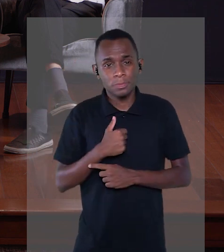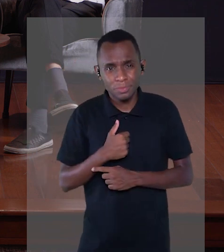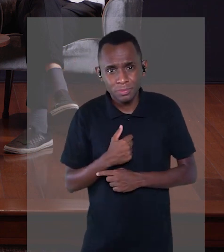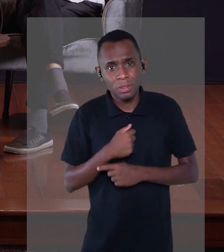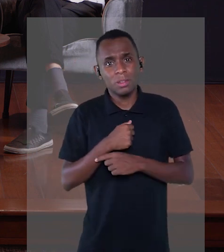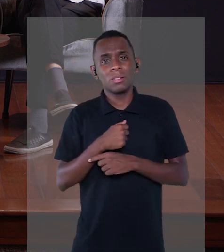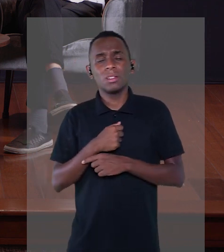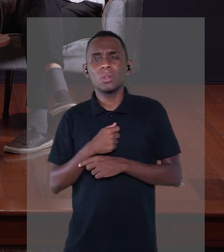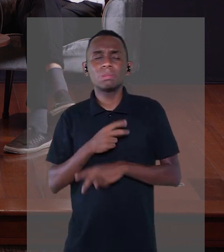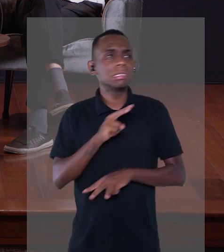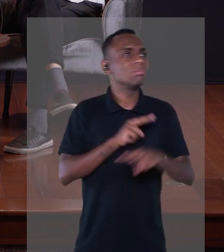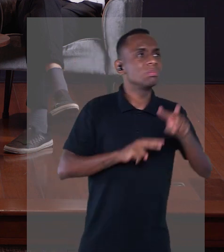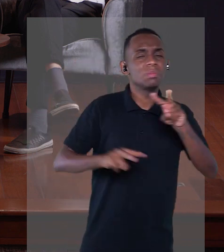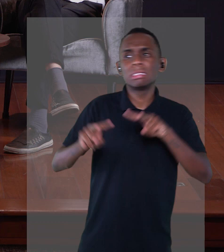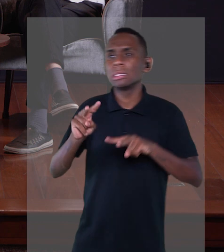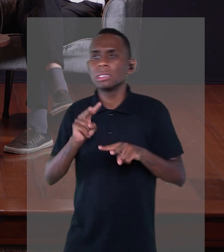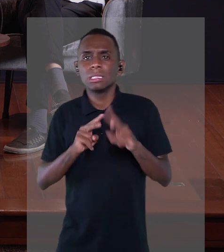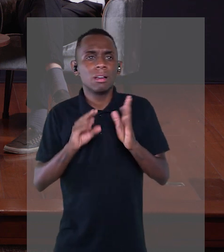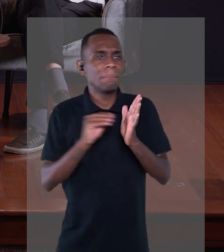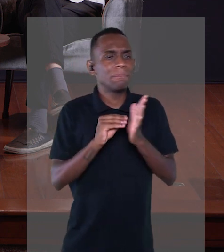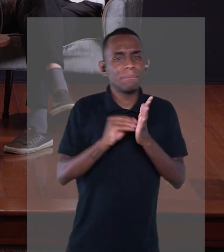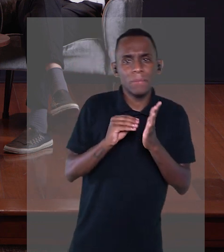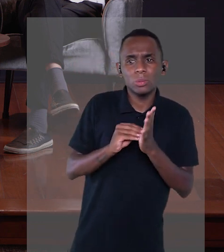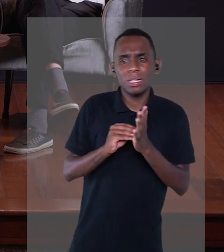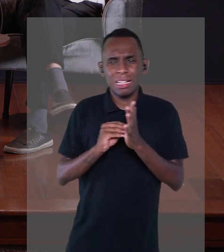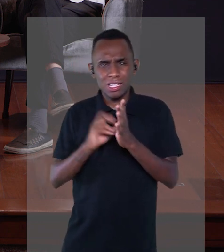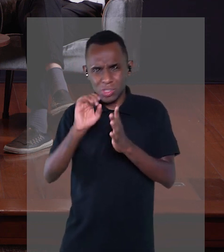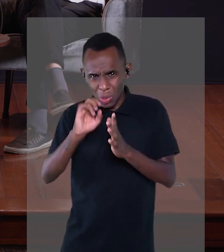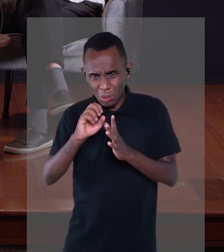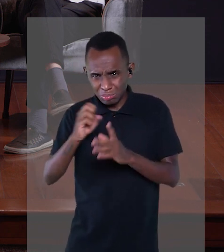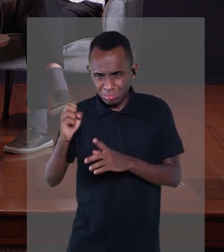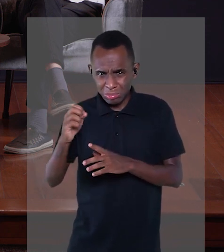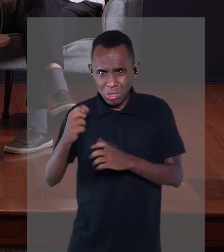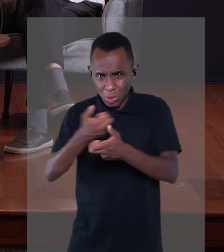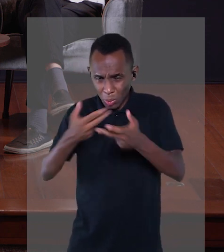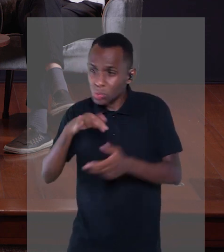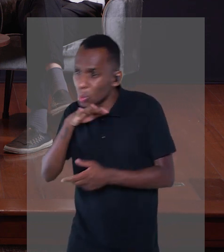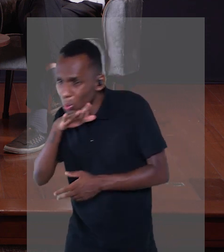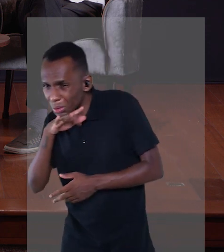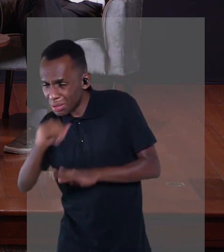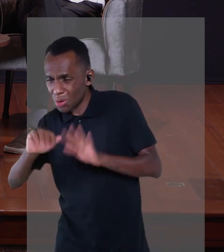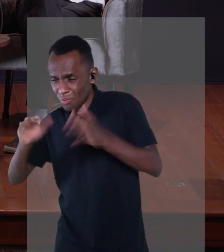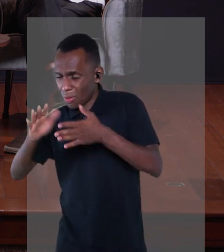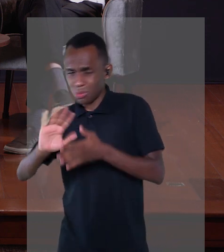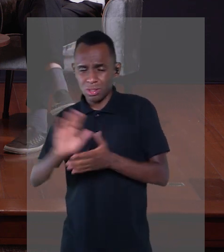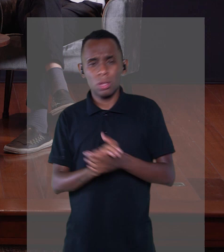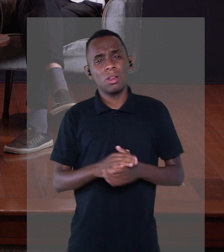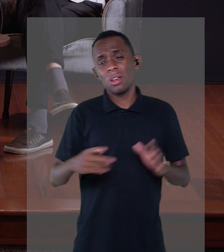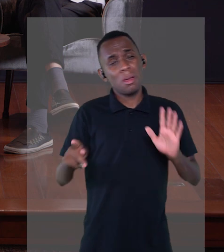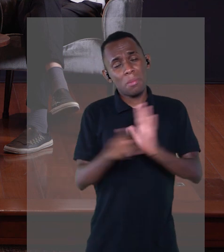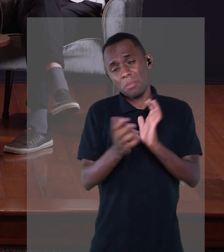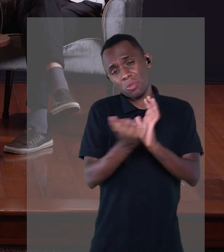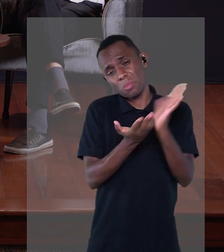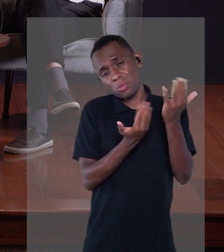vendo menos graça uma visão muito negativa, né? Eu acho que é uma coisa que é privilégio dos jovens, né?